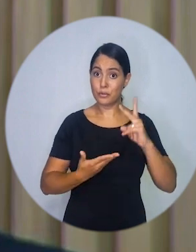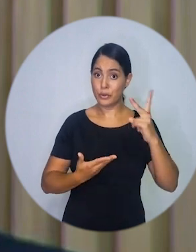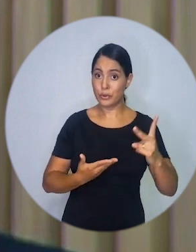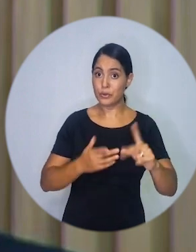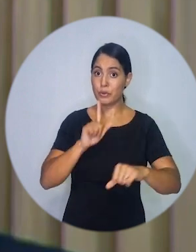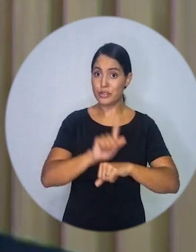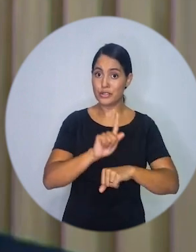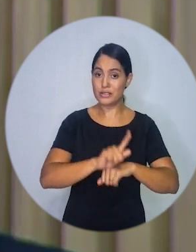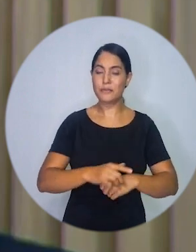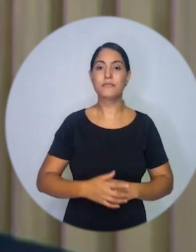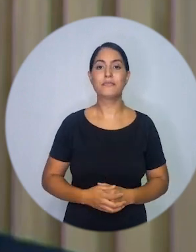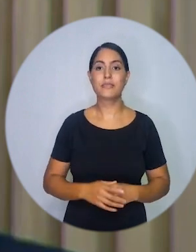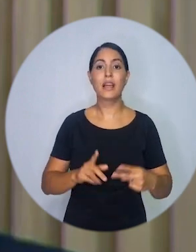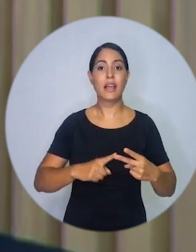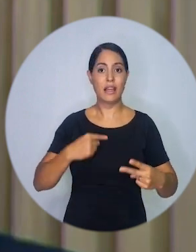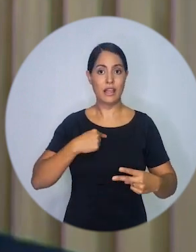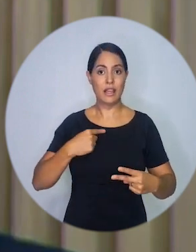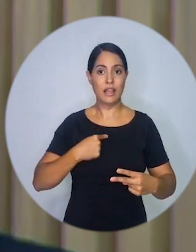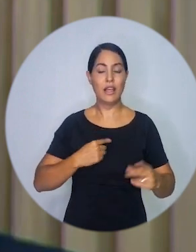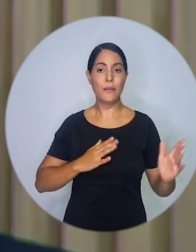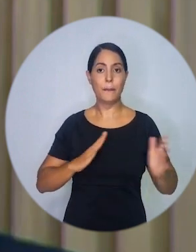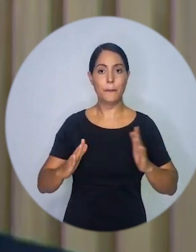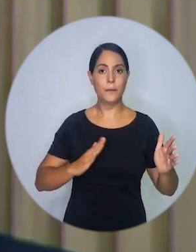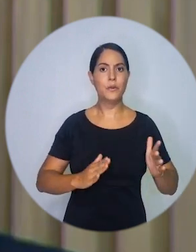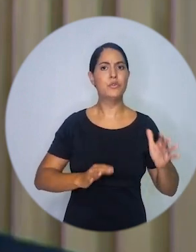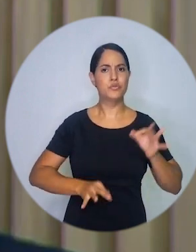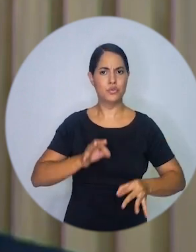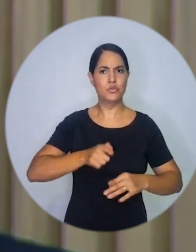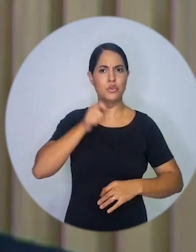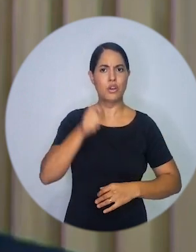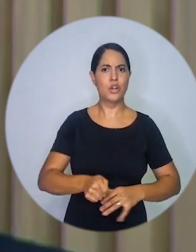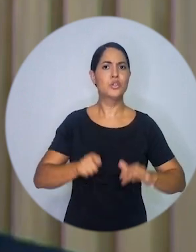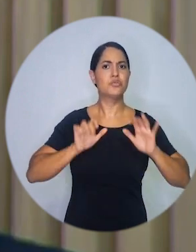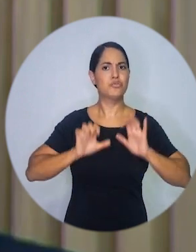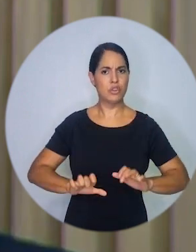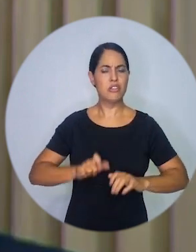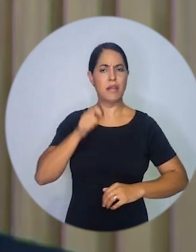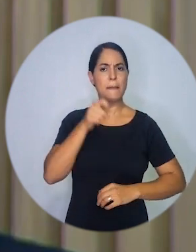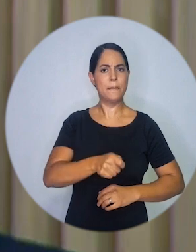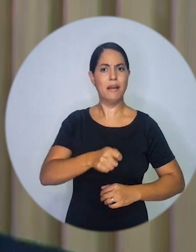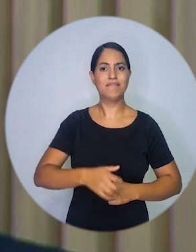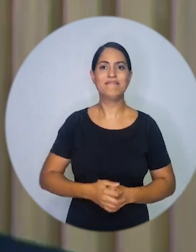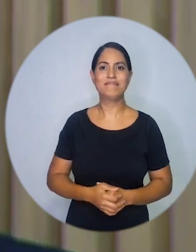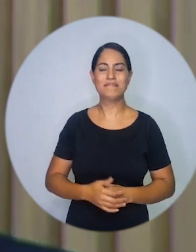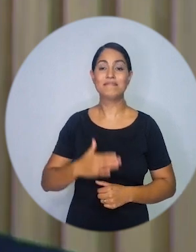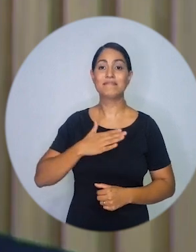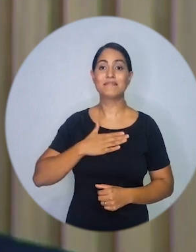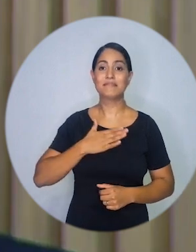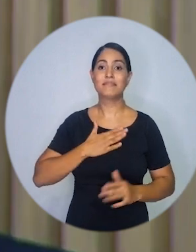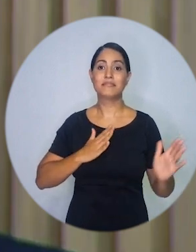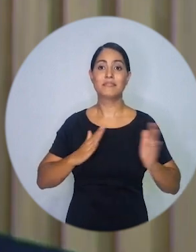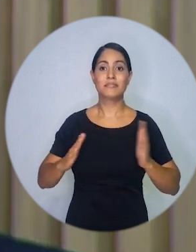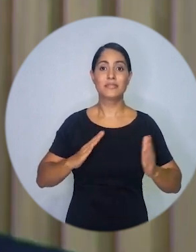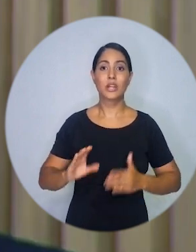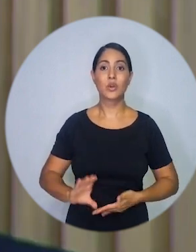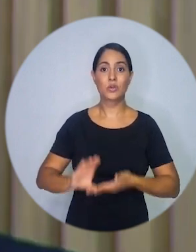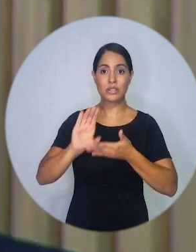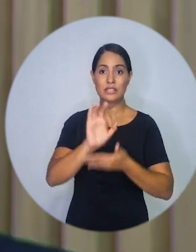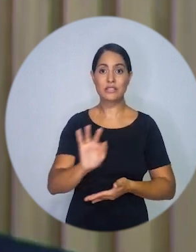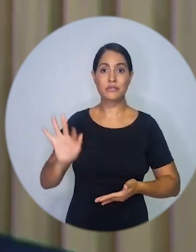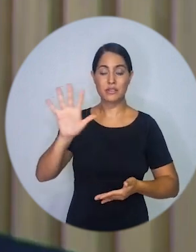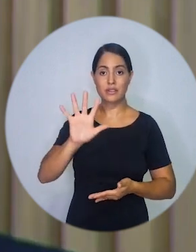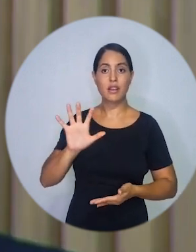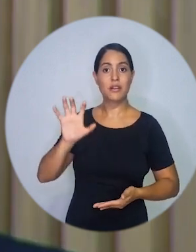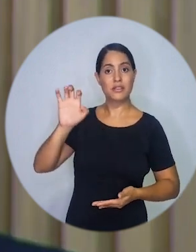gestões, fui julgadora do Tribunal de Ética. Estando hoje no meu segundo mandato como conselheira federal, eu pude